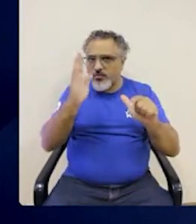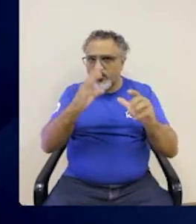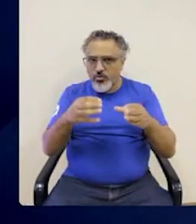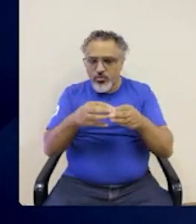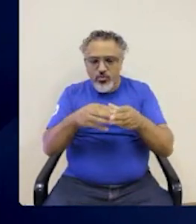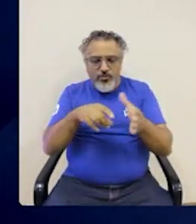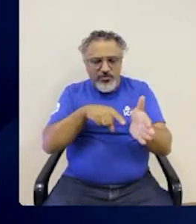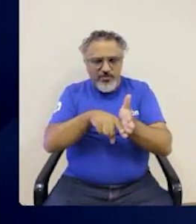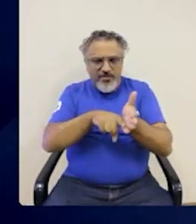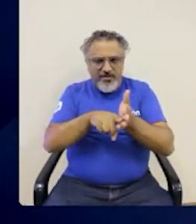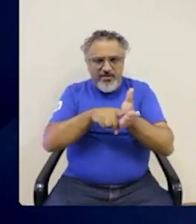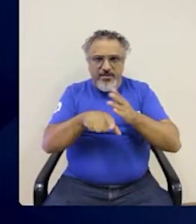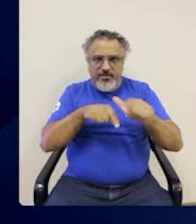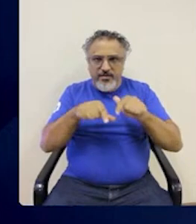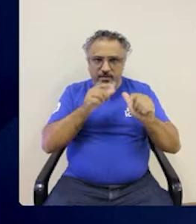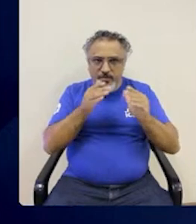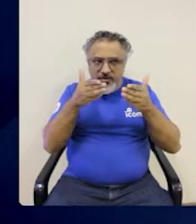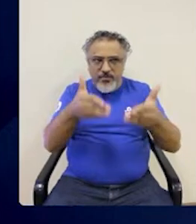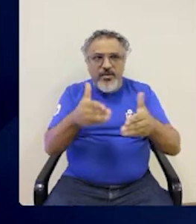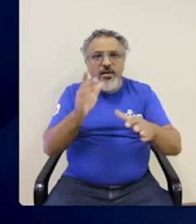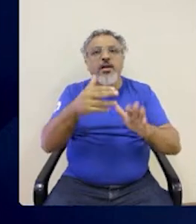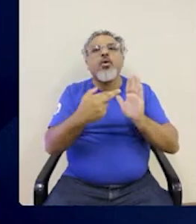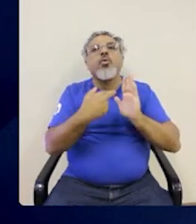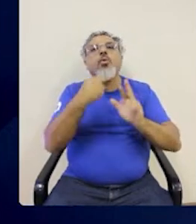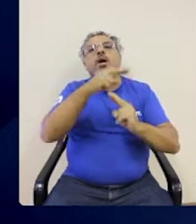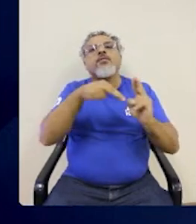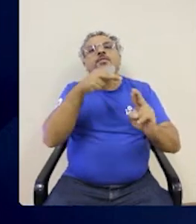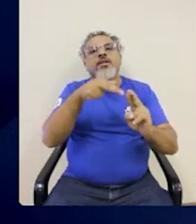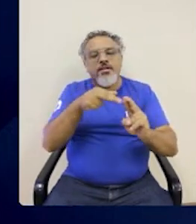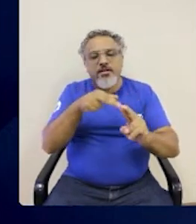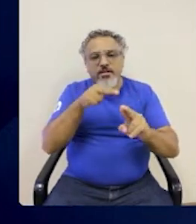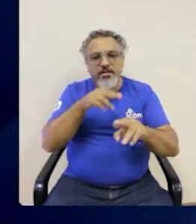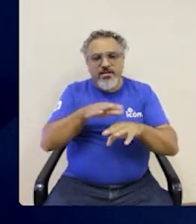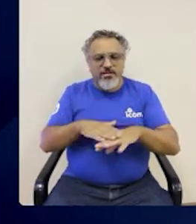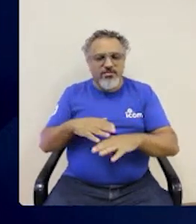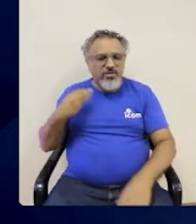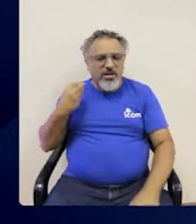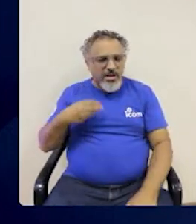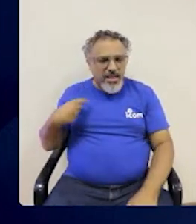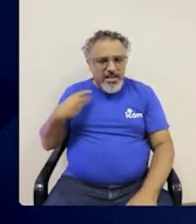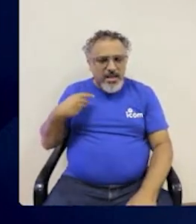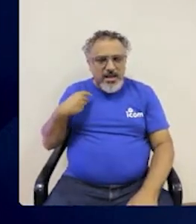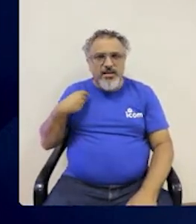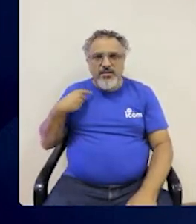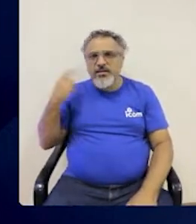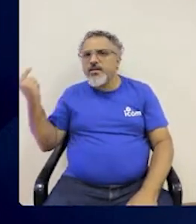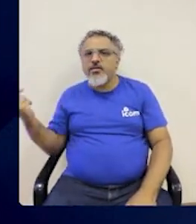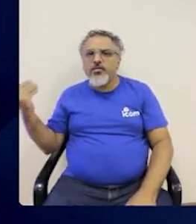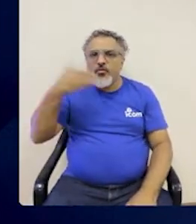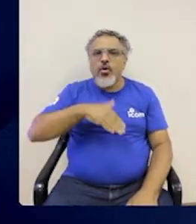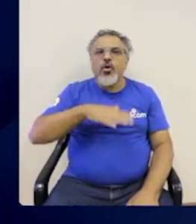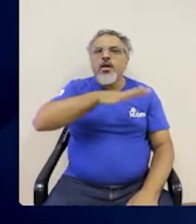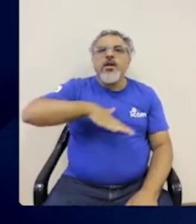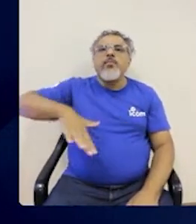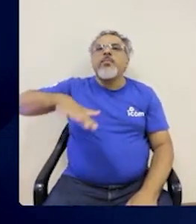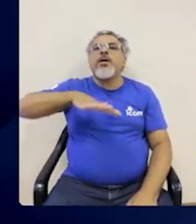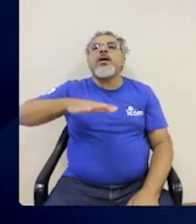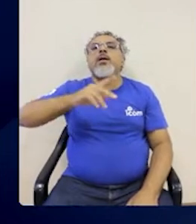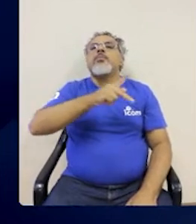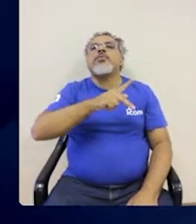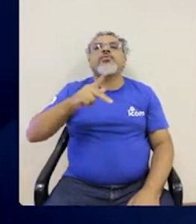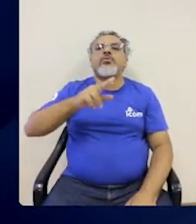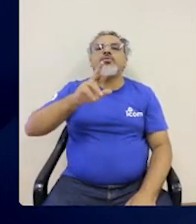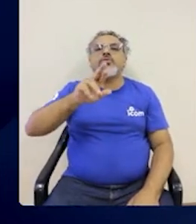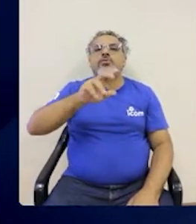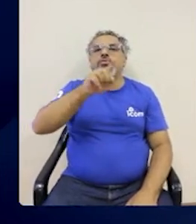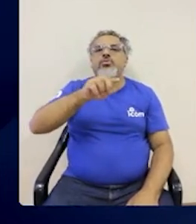de pesquisa tem trabalhado especificamente, que é o referencial dos canadenses, que foi trazido para o Brasil pela professora Zumira Hartz, hoje